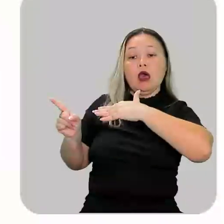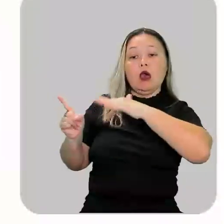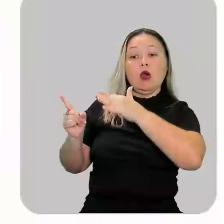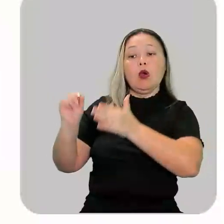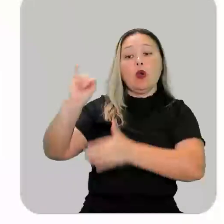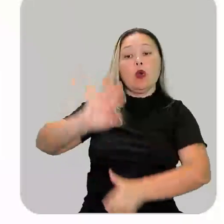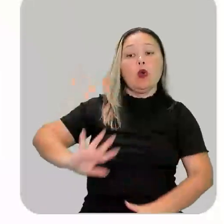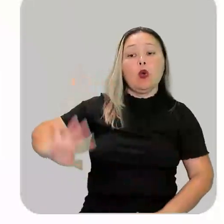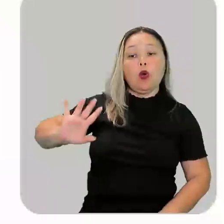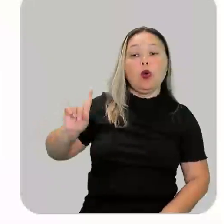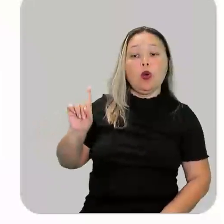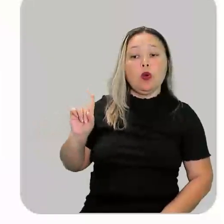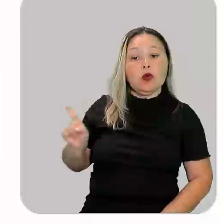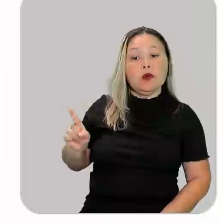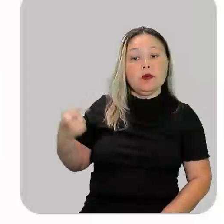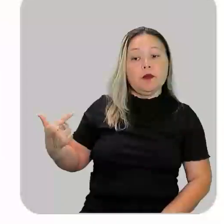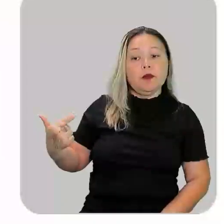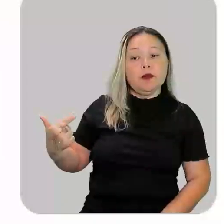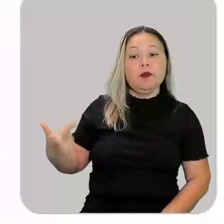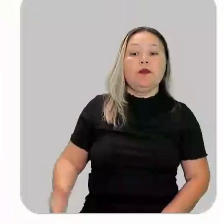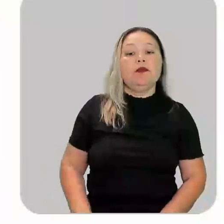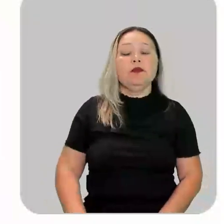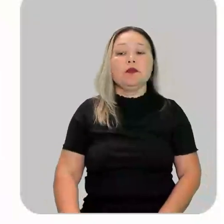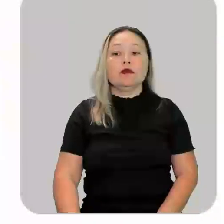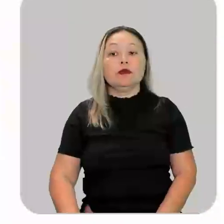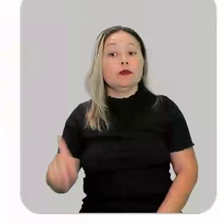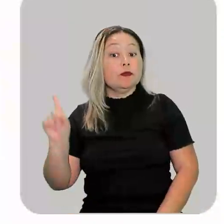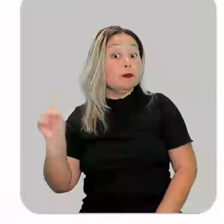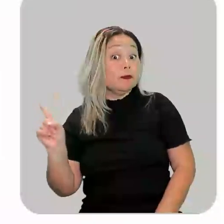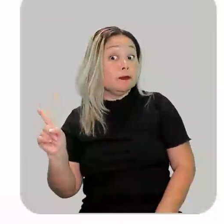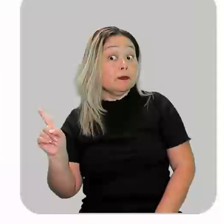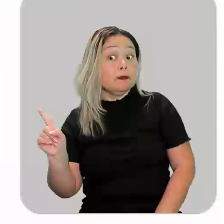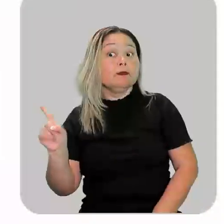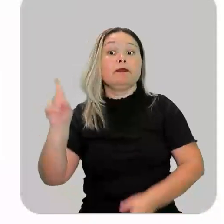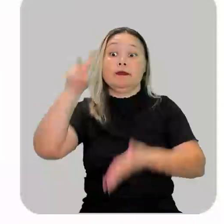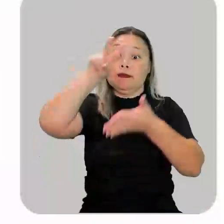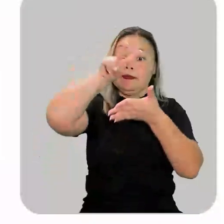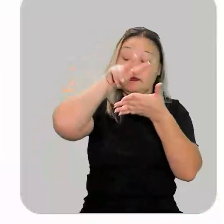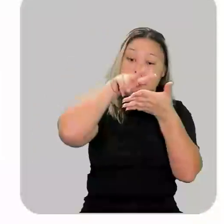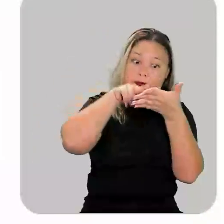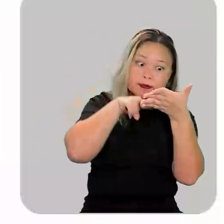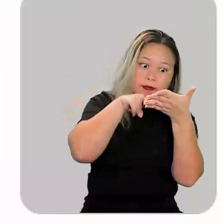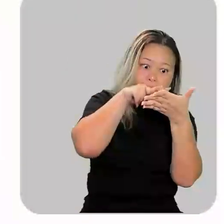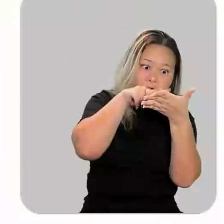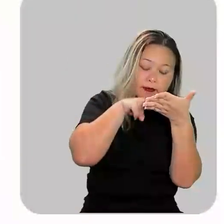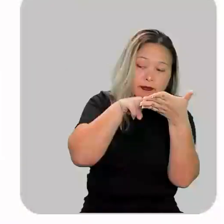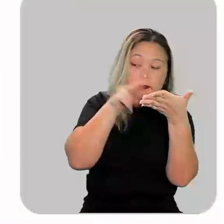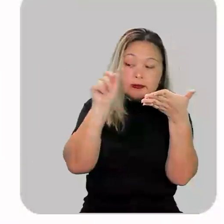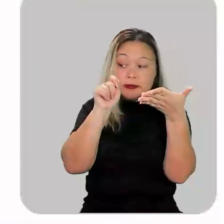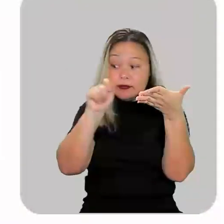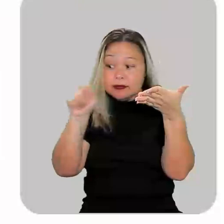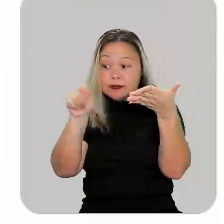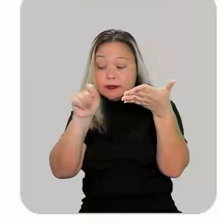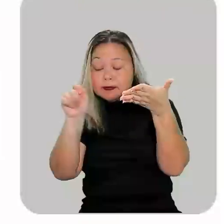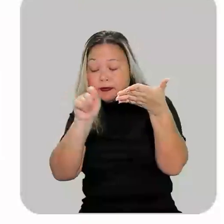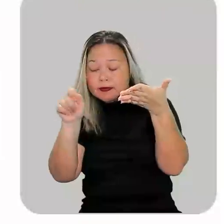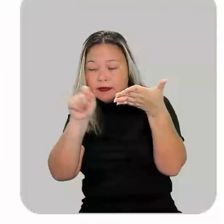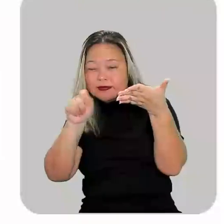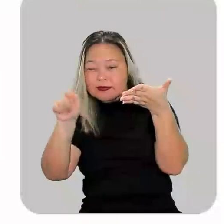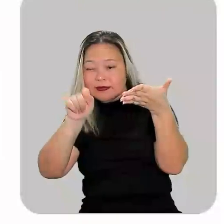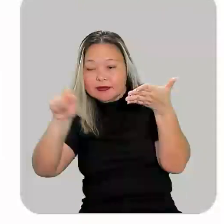na figura 2. Então tá aqui, ó, já fomos lendo e já fomos aqui sublinhando,